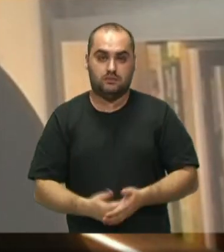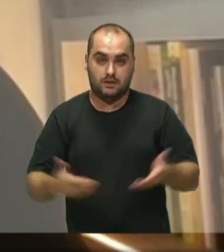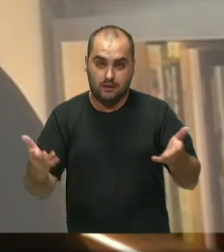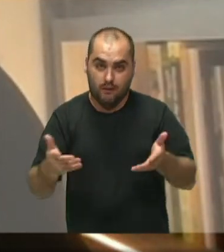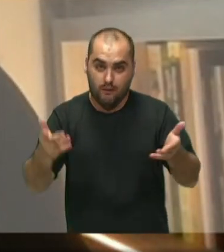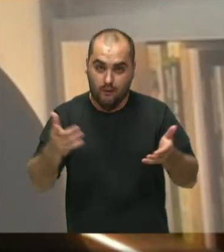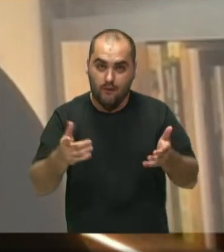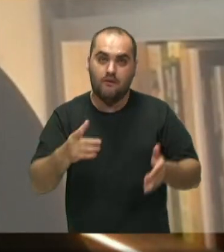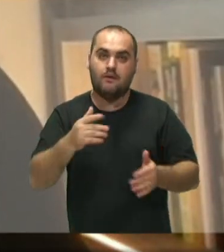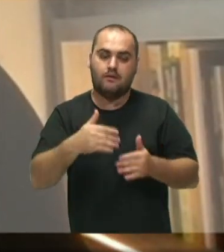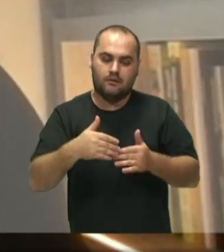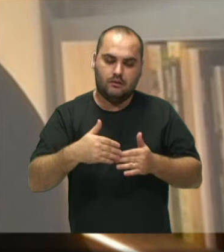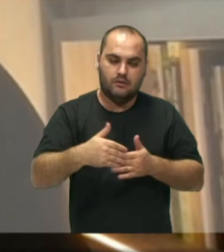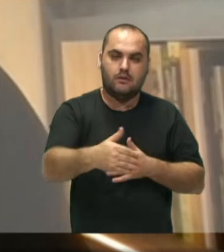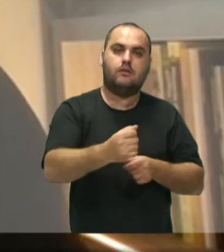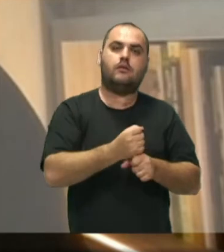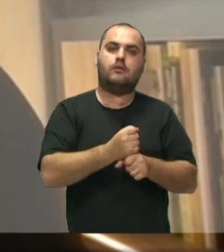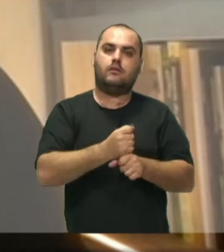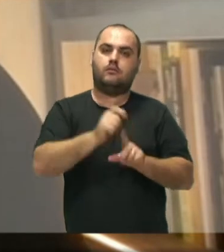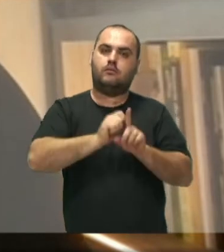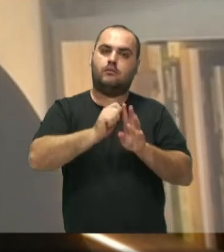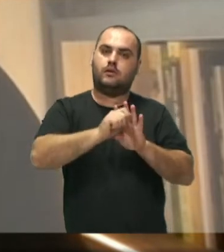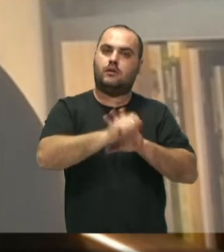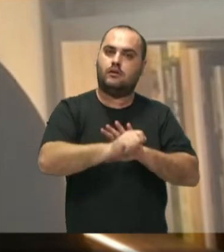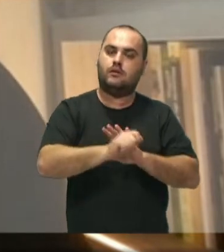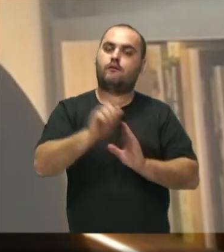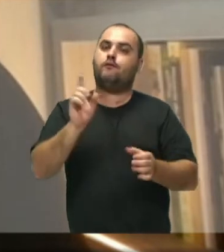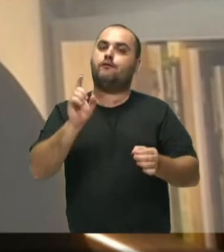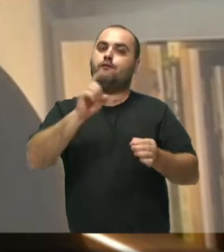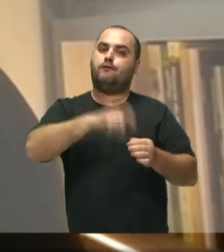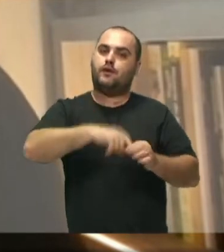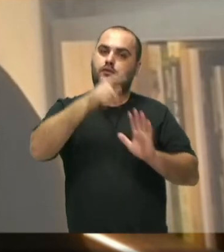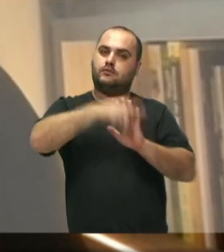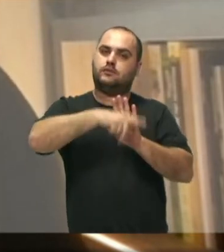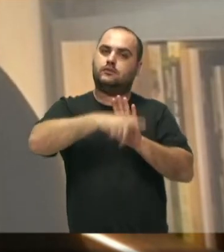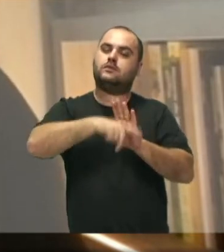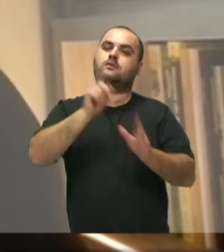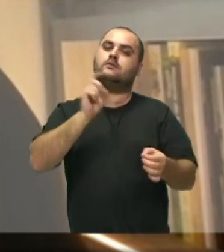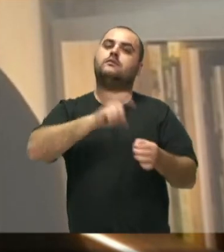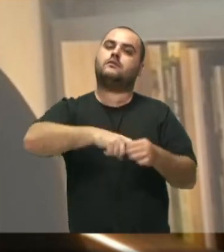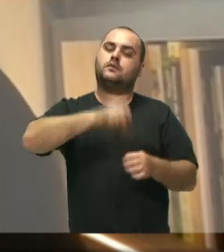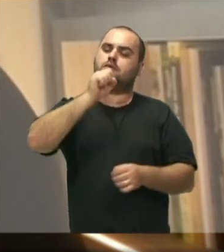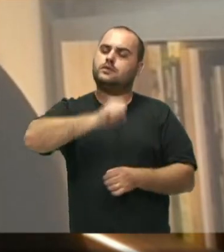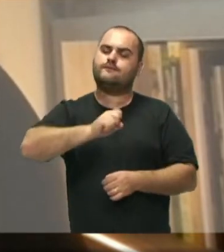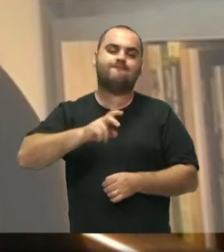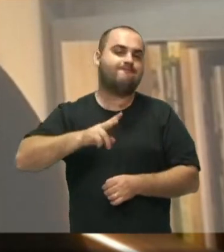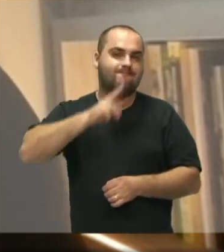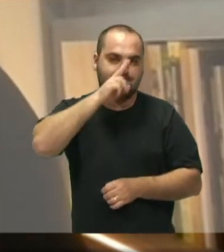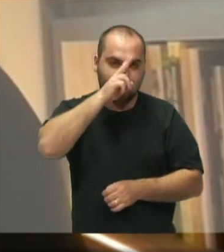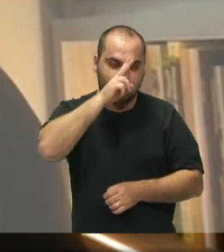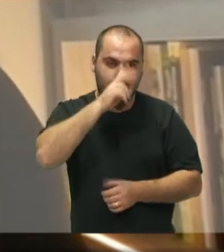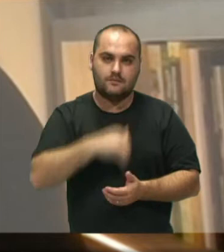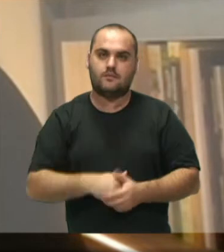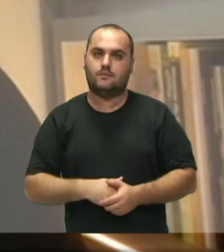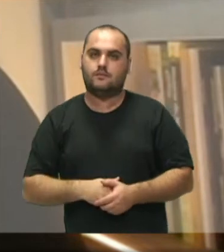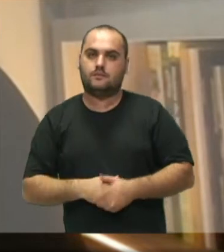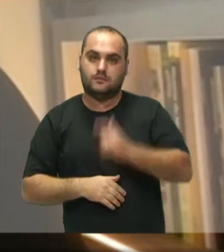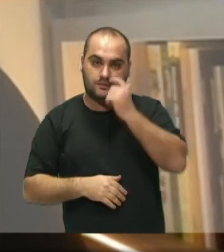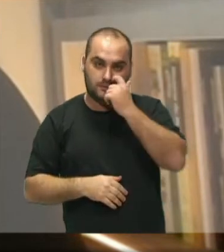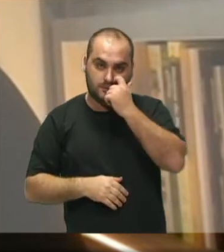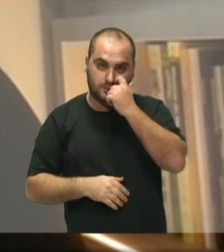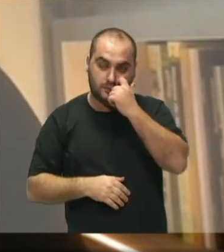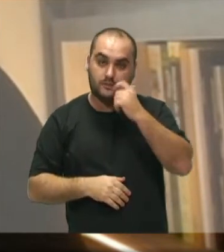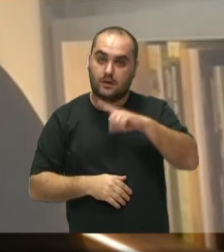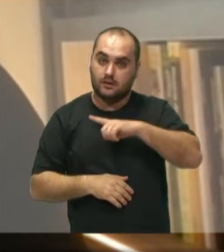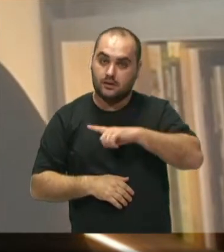sem dúvida nenhuma nos próximos nos próximos meses esse programa tem tudo para voltar com força total aí trazer uma